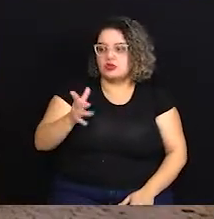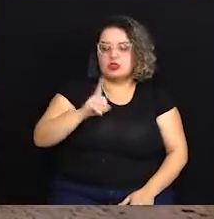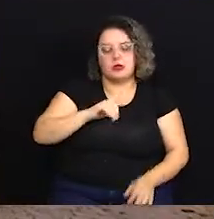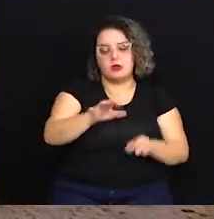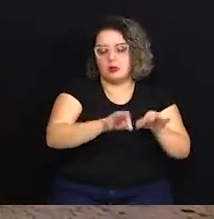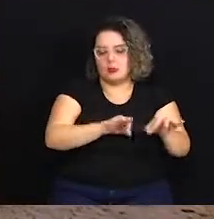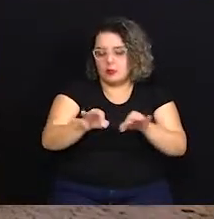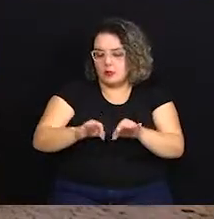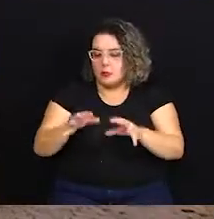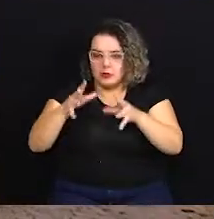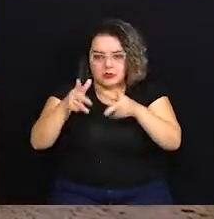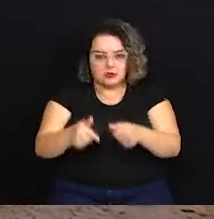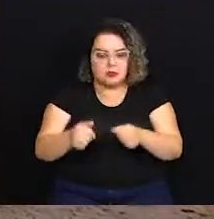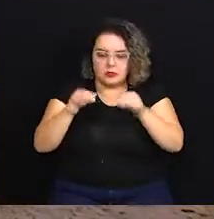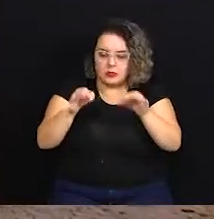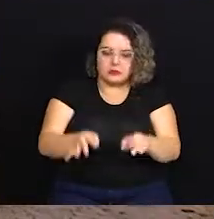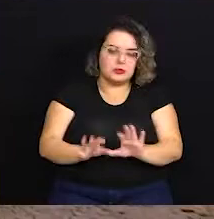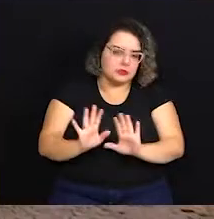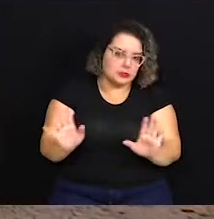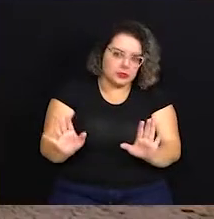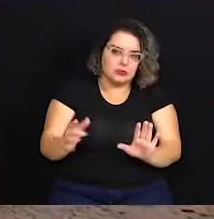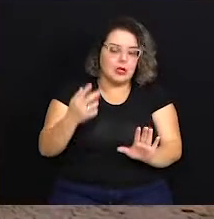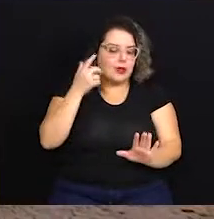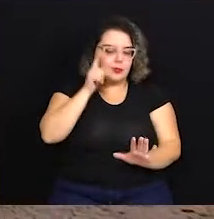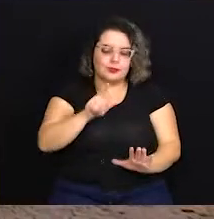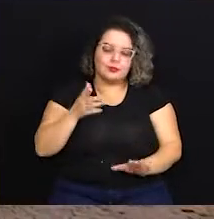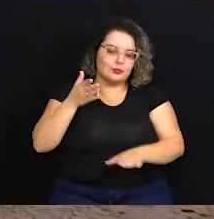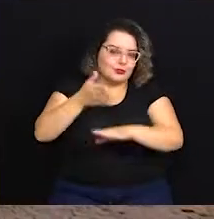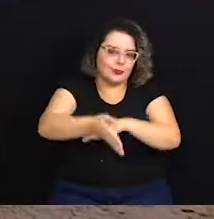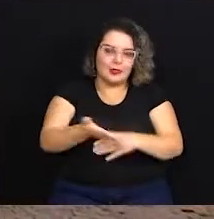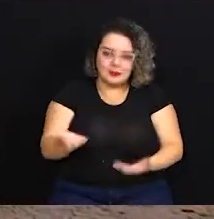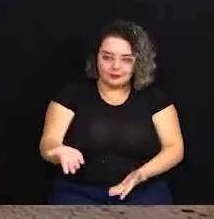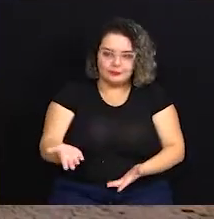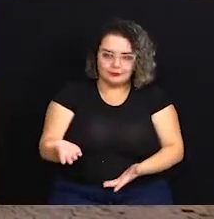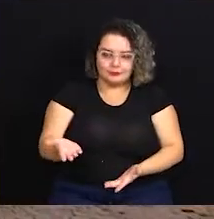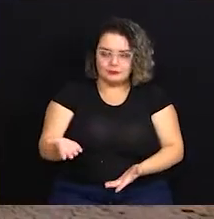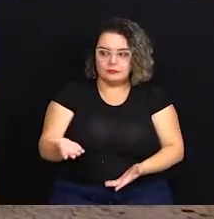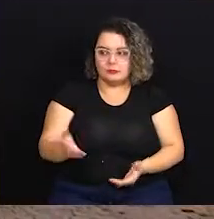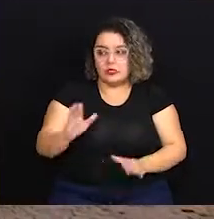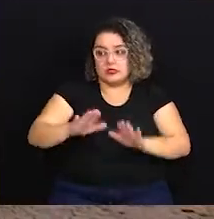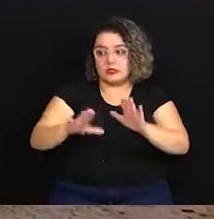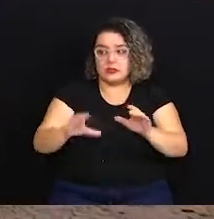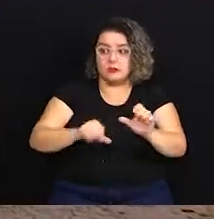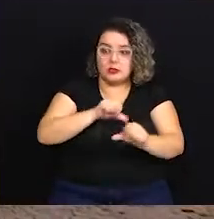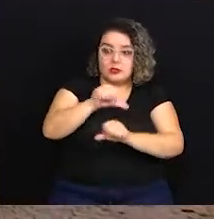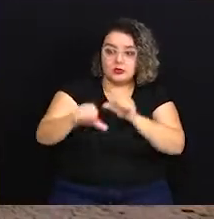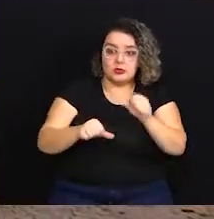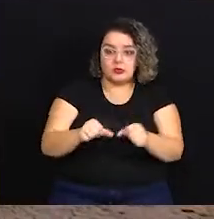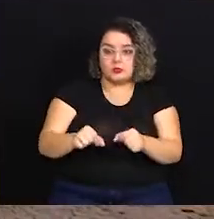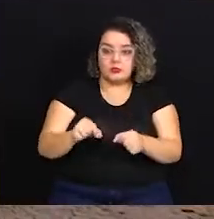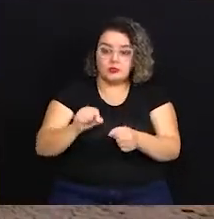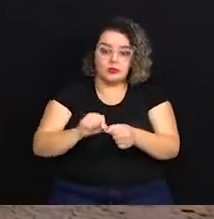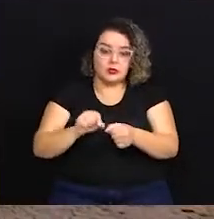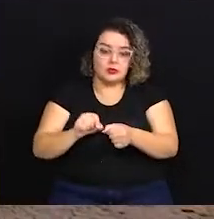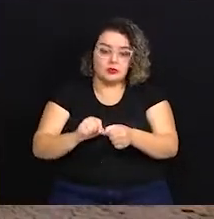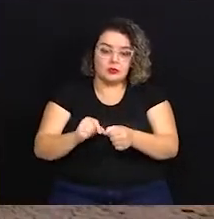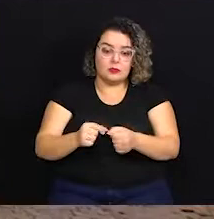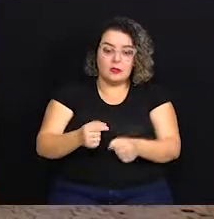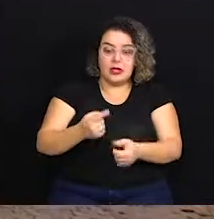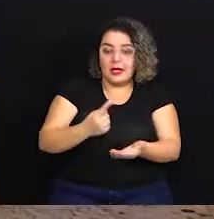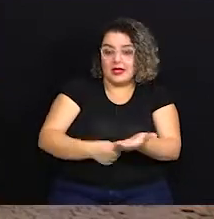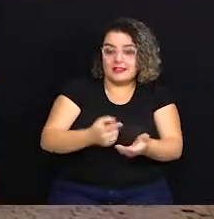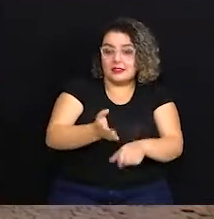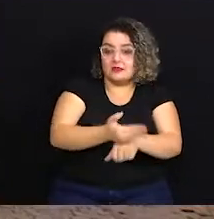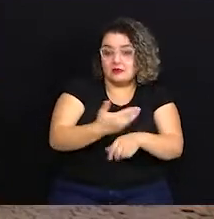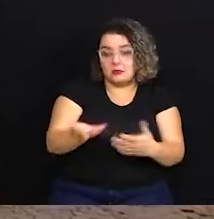programação fechada, né? Mas, de repente, eu posso trocar com alguma que eu já tinha feito uma pré-reserva. Né? Então,